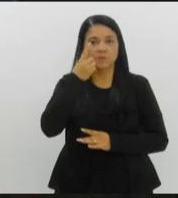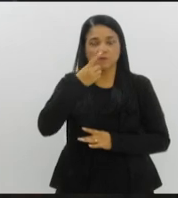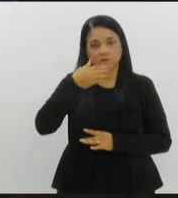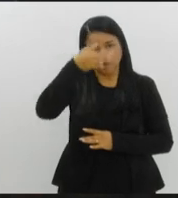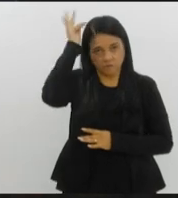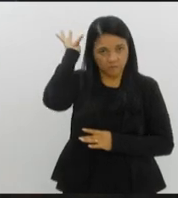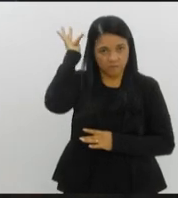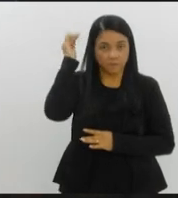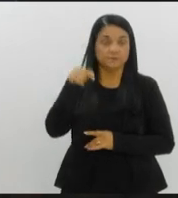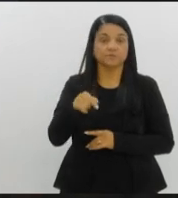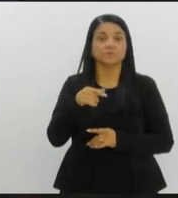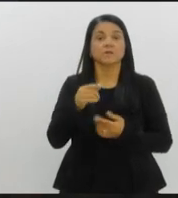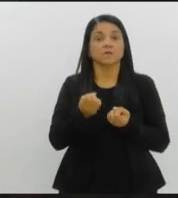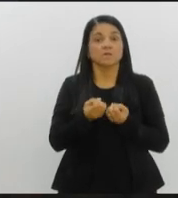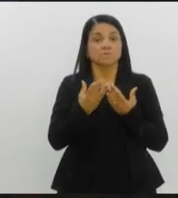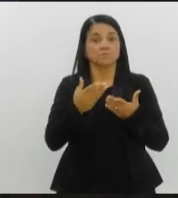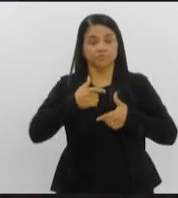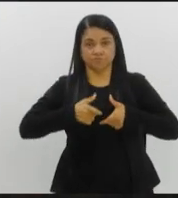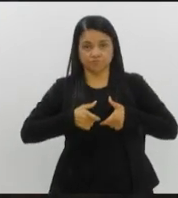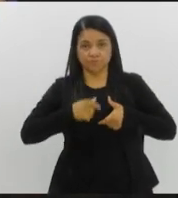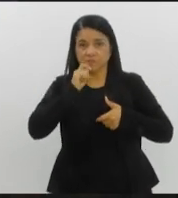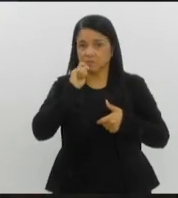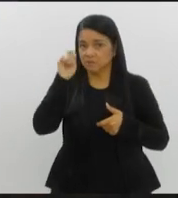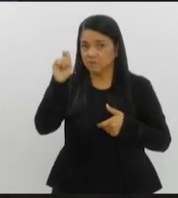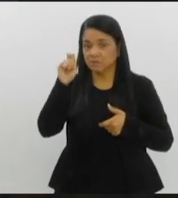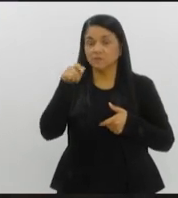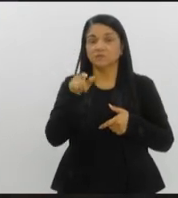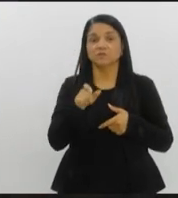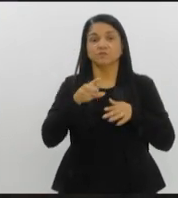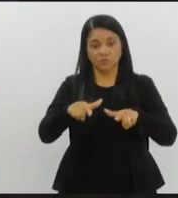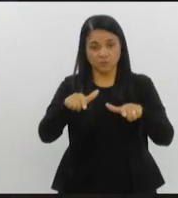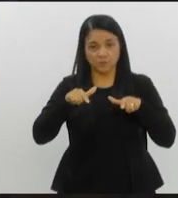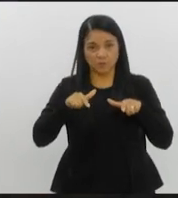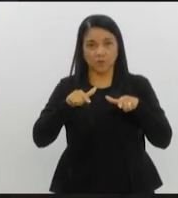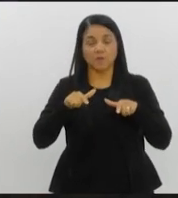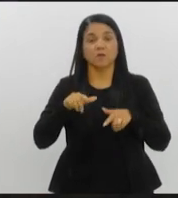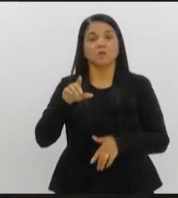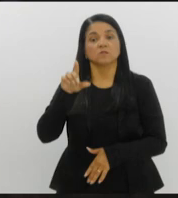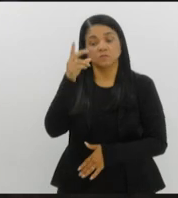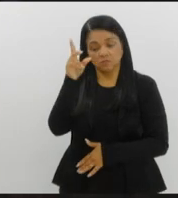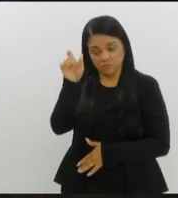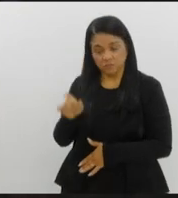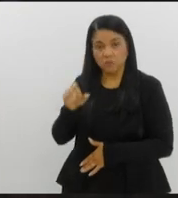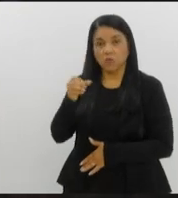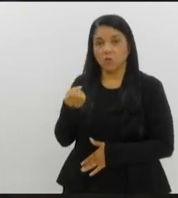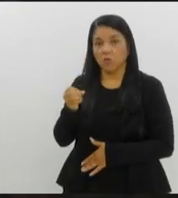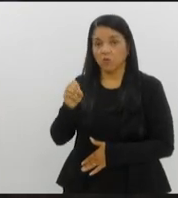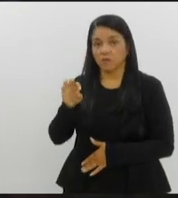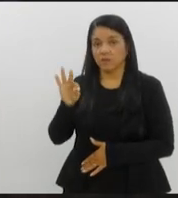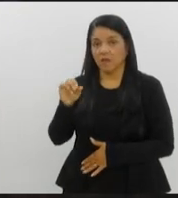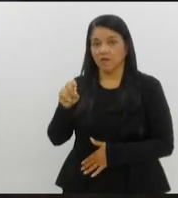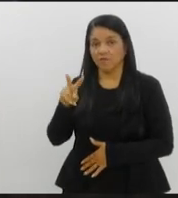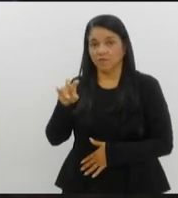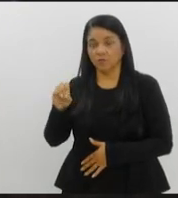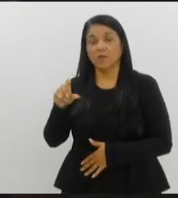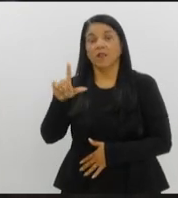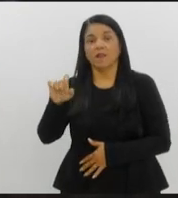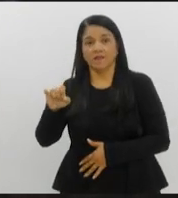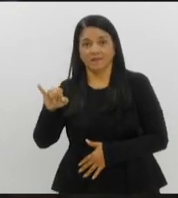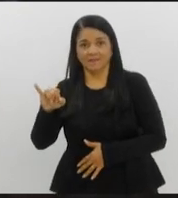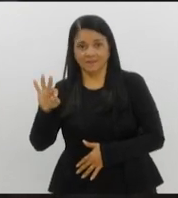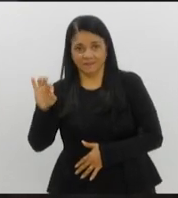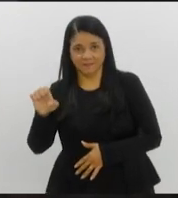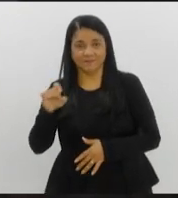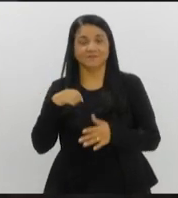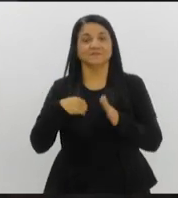Pacheco, que concede medalha Tiradentes e respectivo diploma ao senhor Otávio Santos Silva Leite. Parecer da Comissão